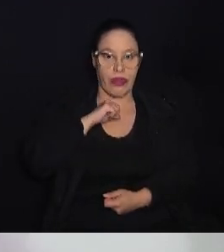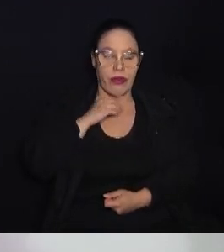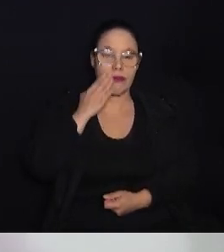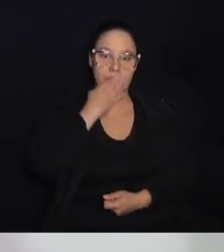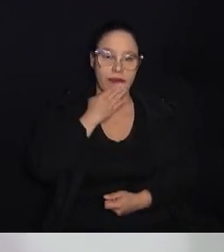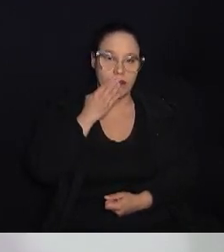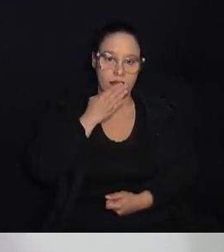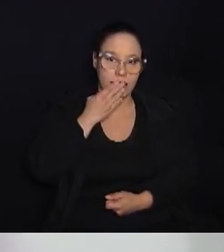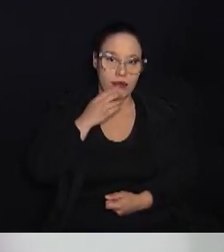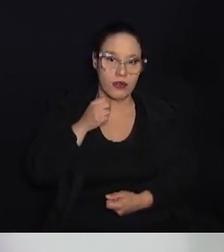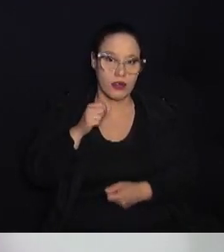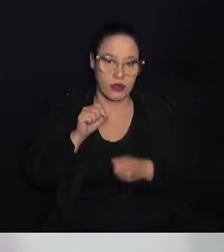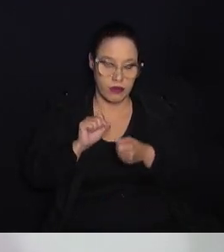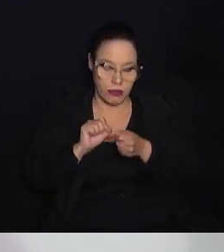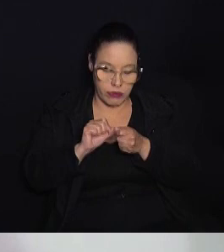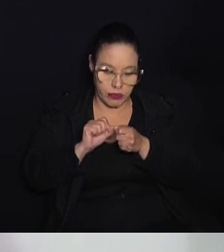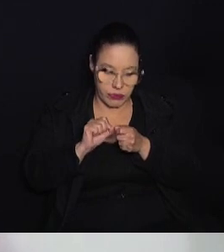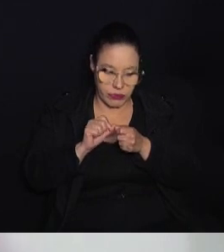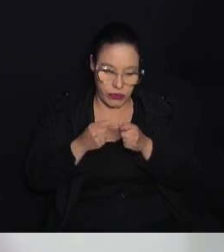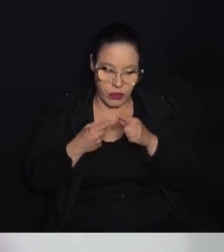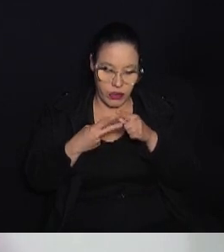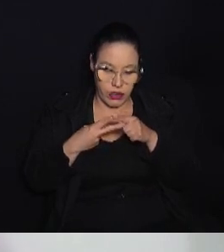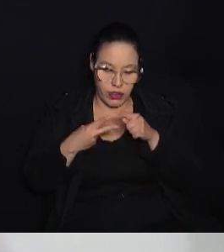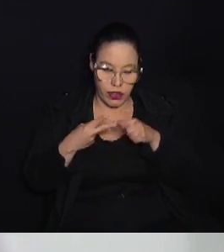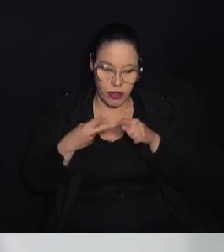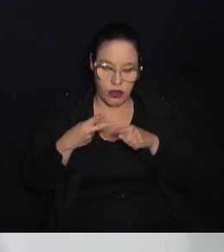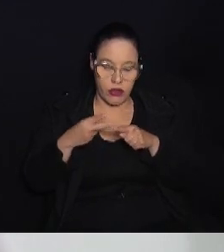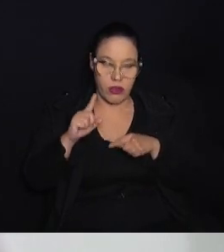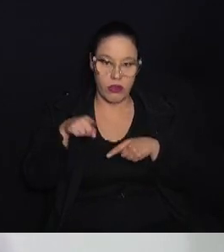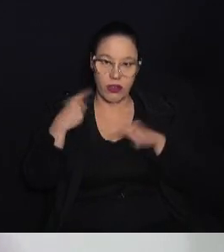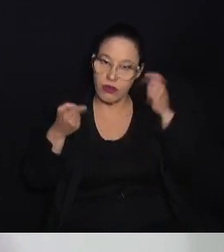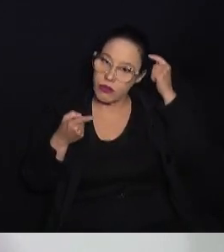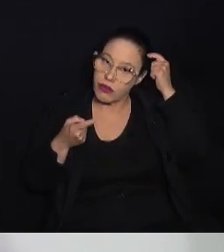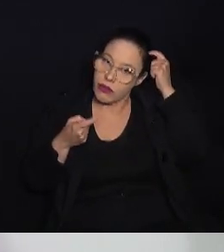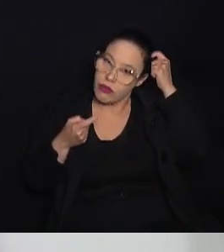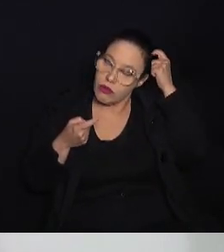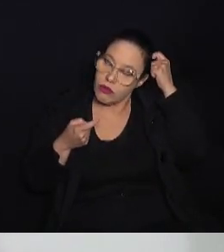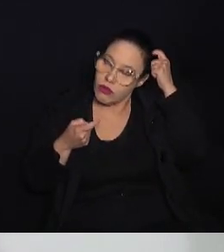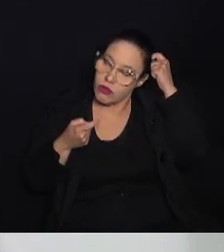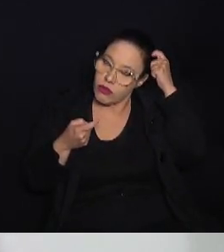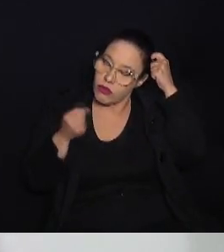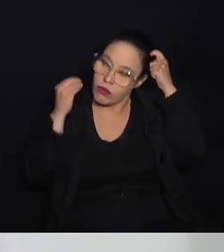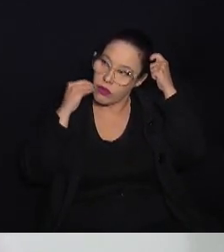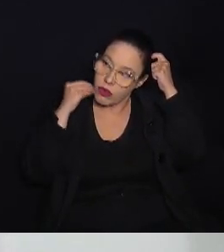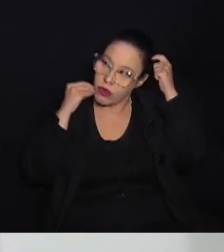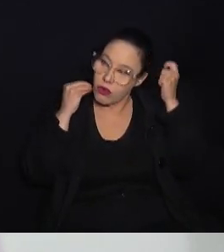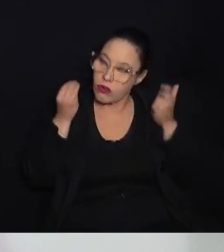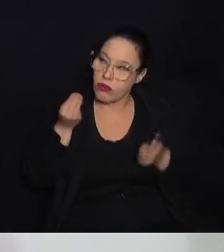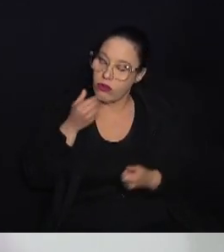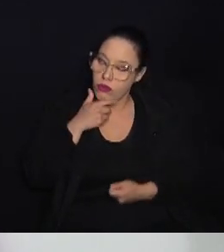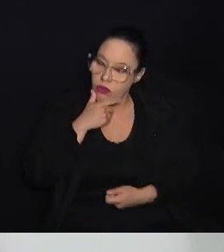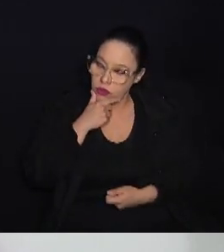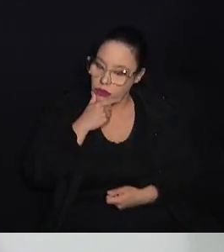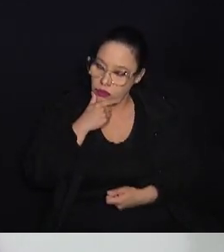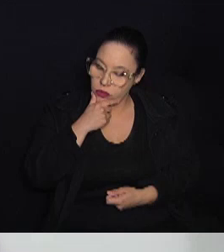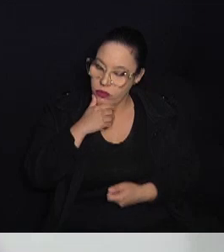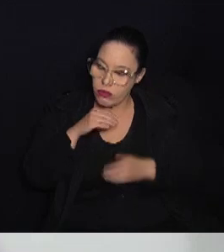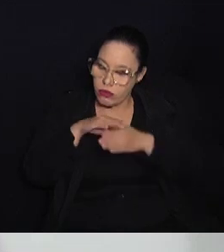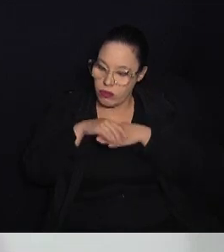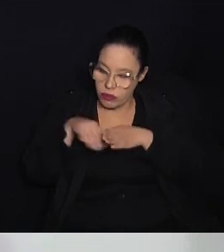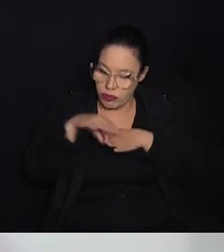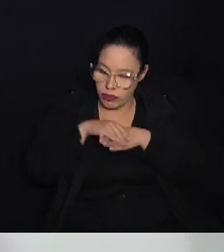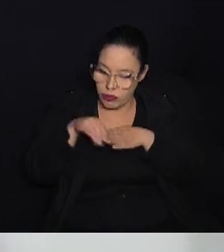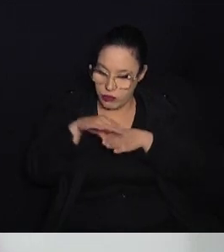doce e mede a glicose, antes era 2 horas depois, e o que a gente está preconizando com essa diretriz, e que também foi